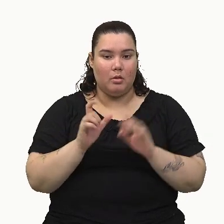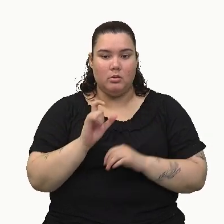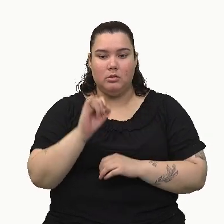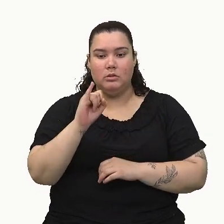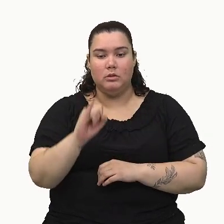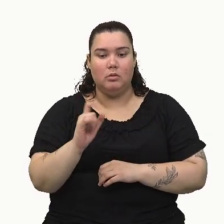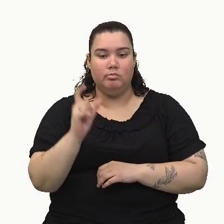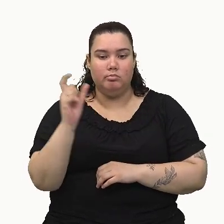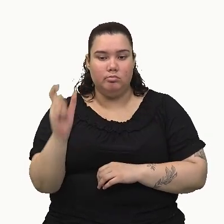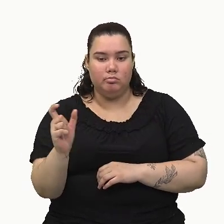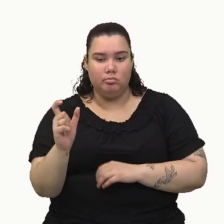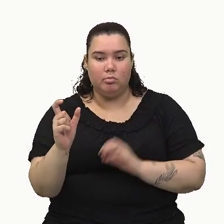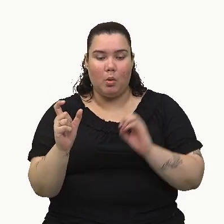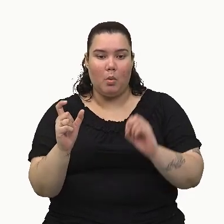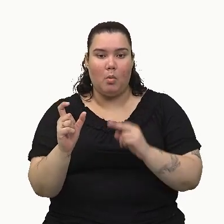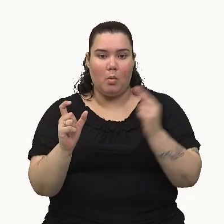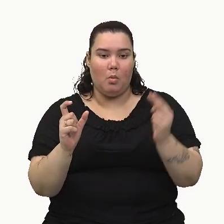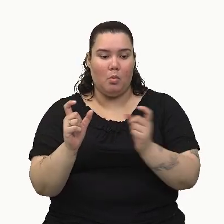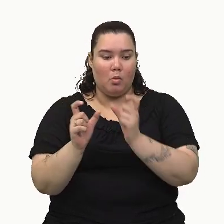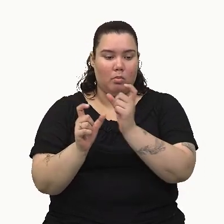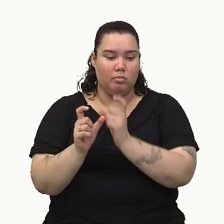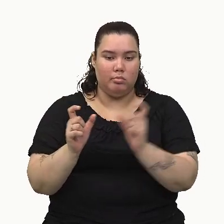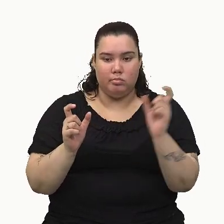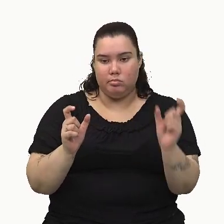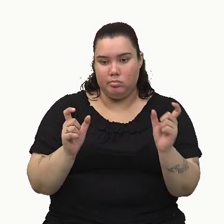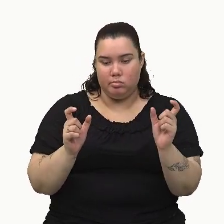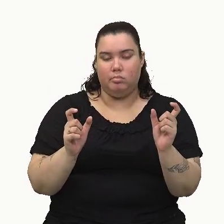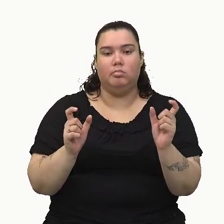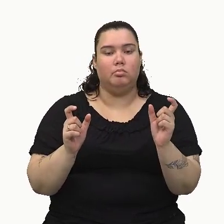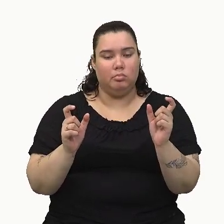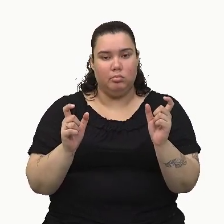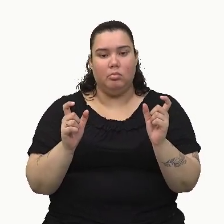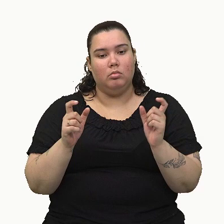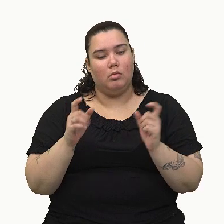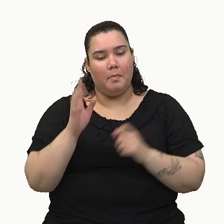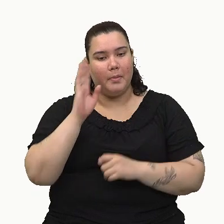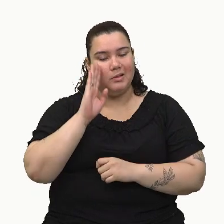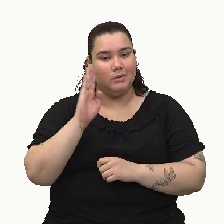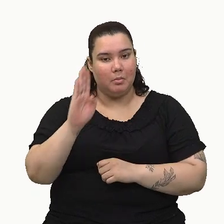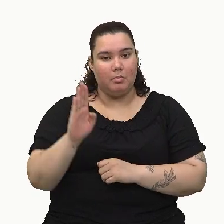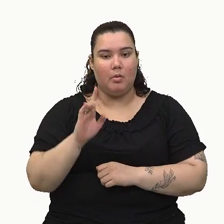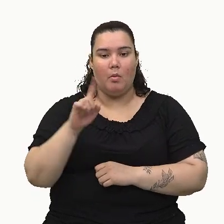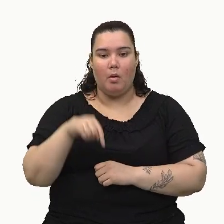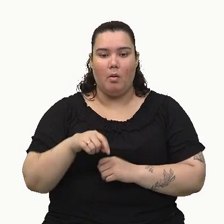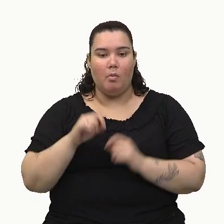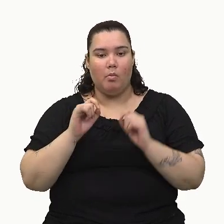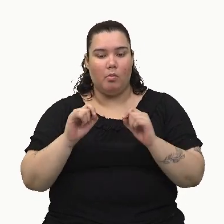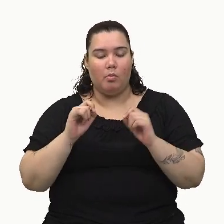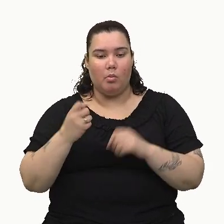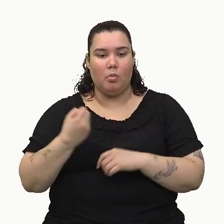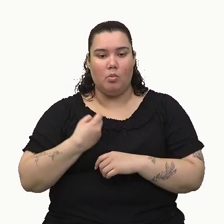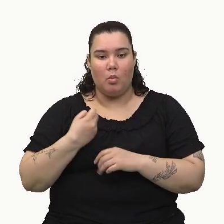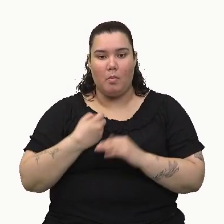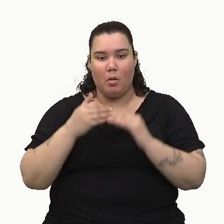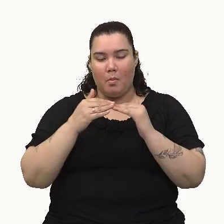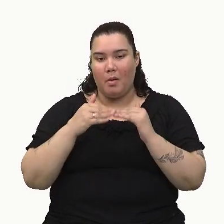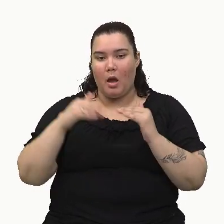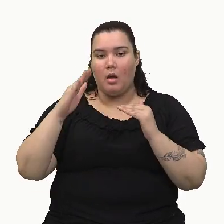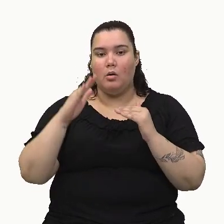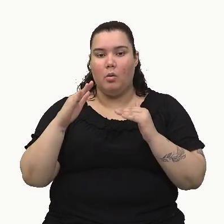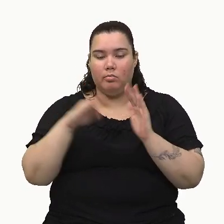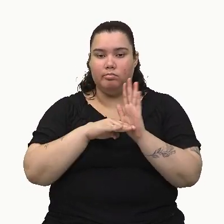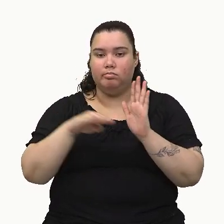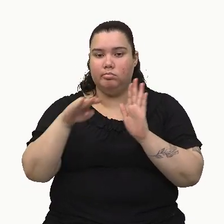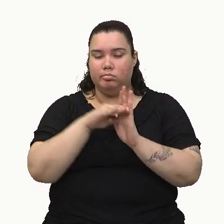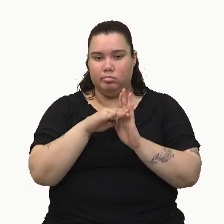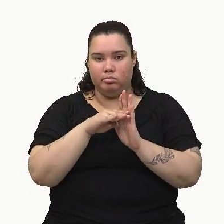posição do expoente, sempre quem manda no grau é o maior deles. Então, aí